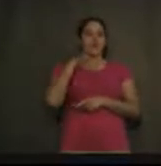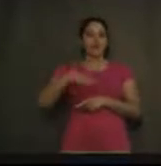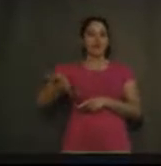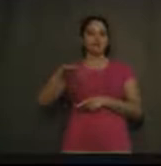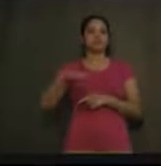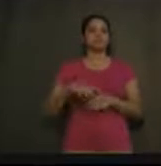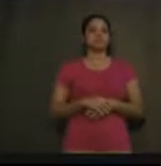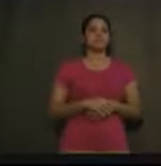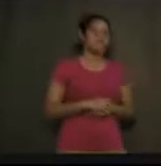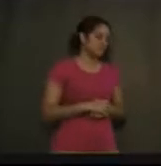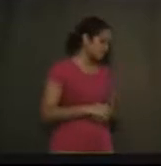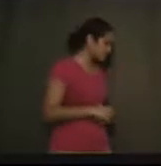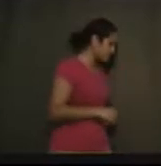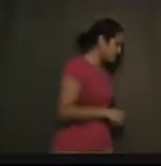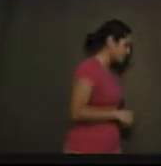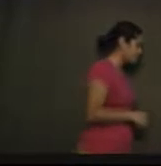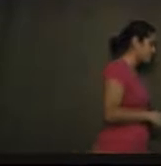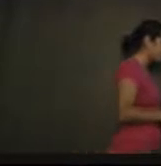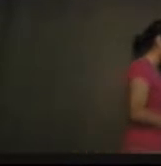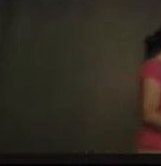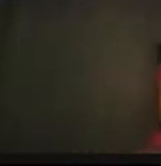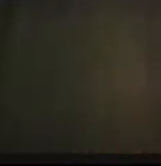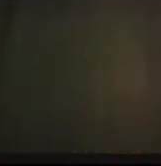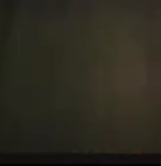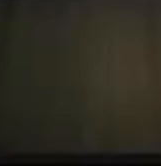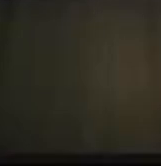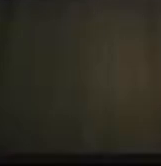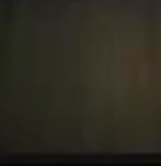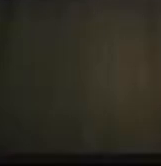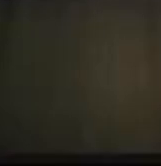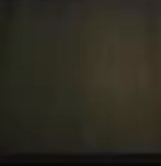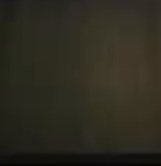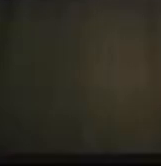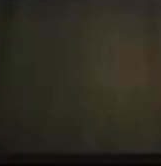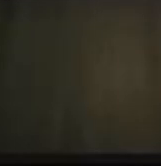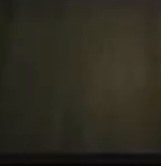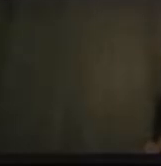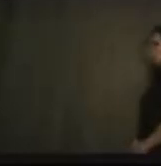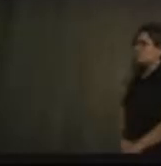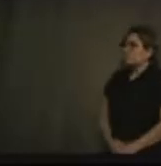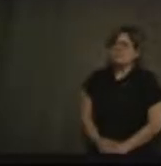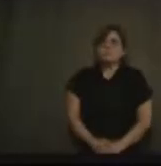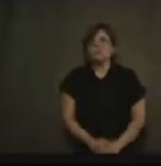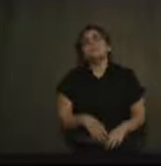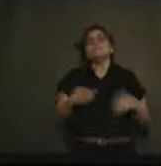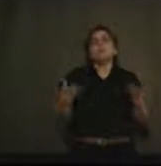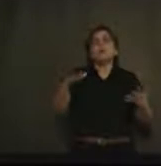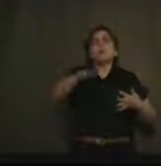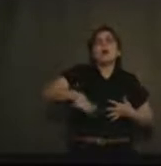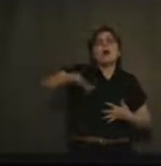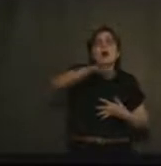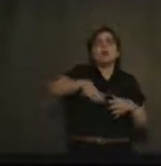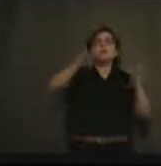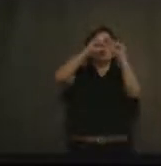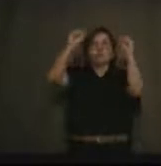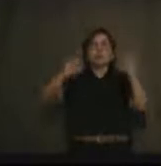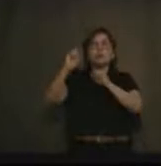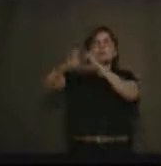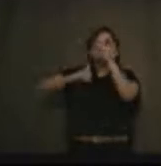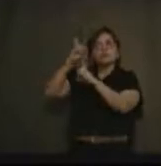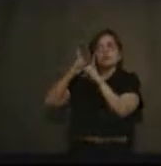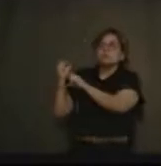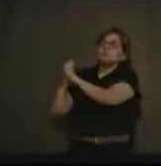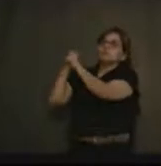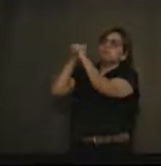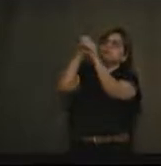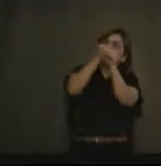Mas, de um modo geral, a área de sistemas dinâmicos ficou dormente durante décadas. Ela começou